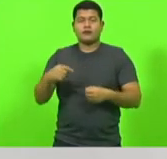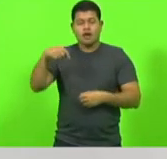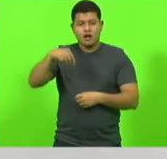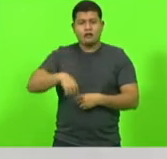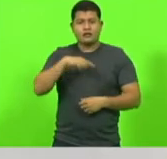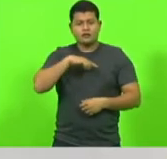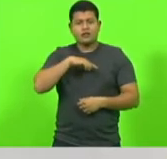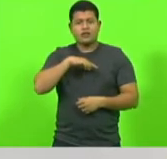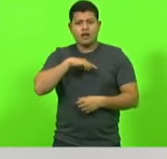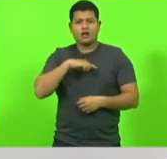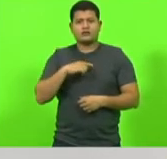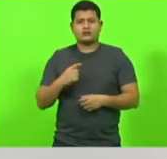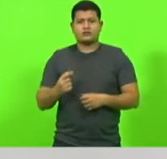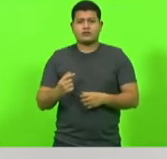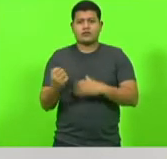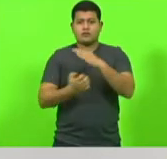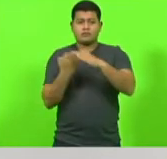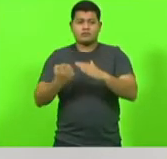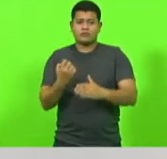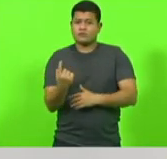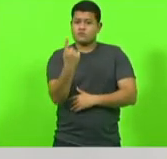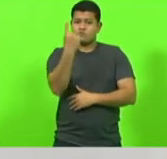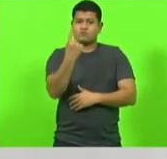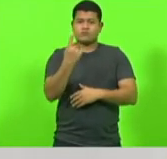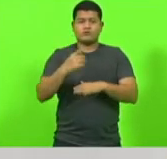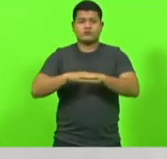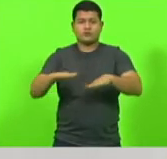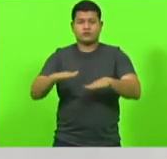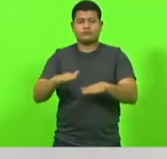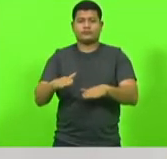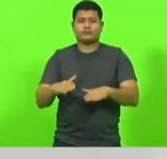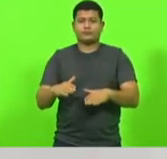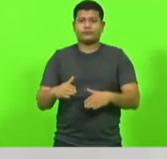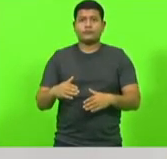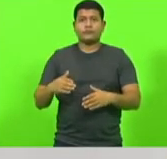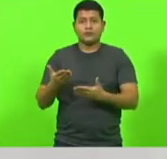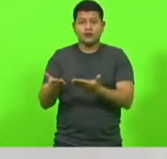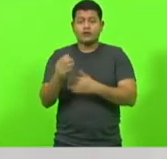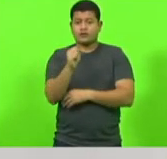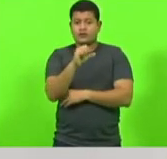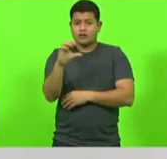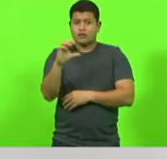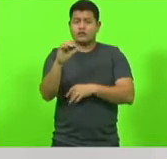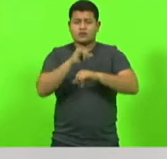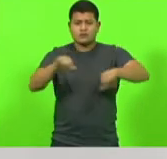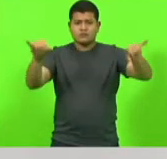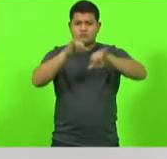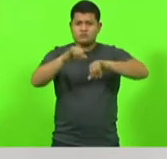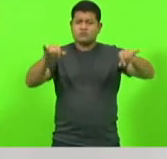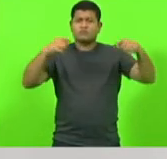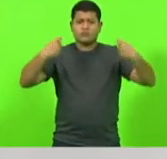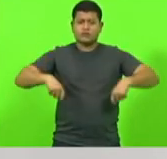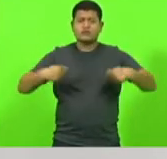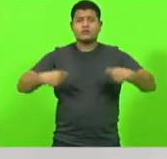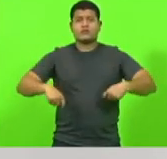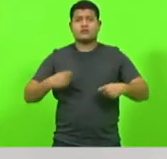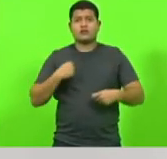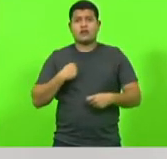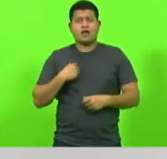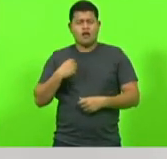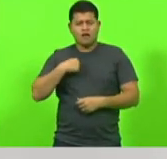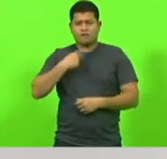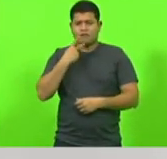de transporte público intermunicipal em Santa Catarina. E o catarinense precisa saber disso. A história, vou ser rápido, a